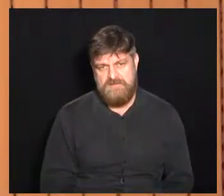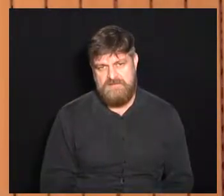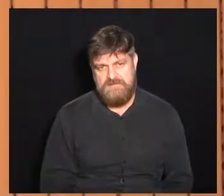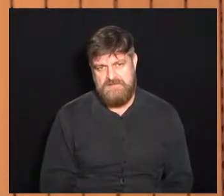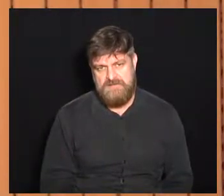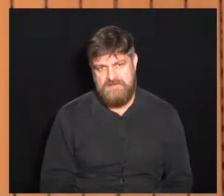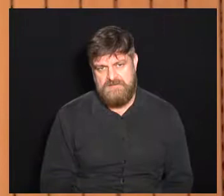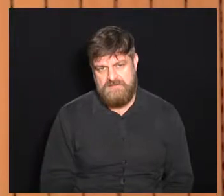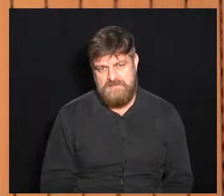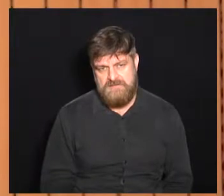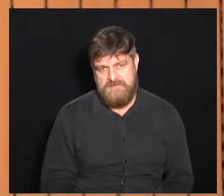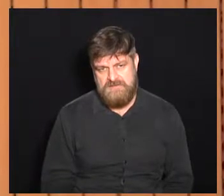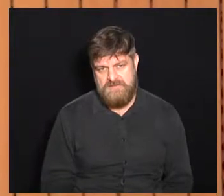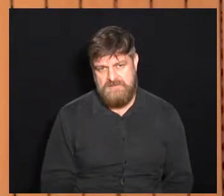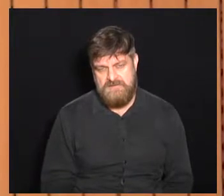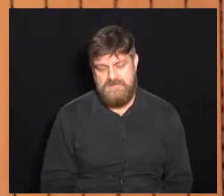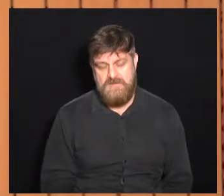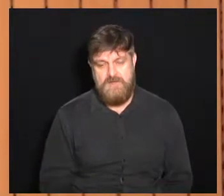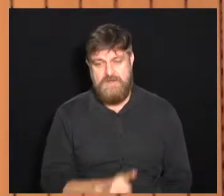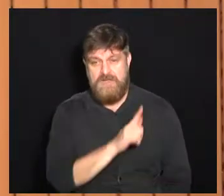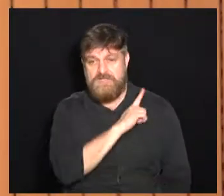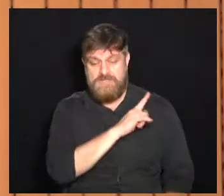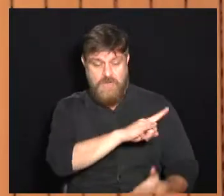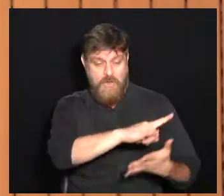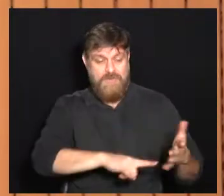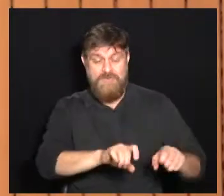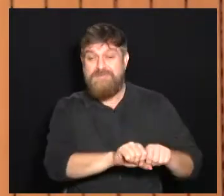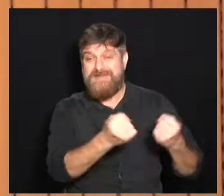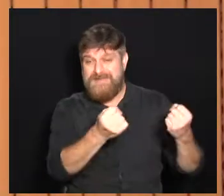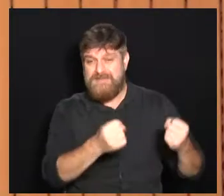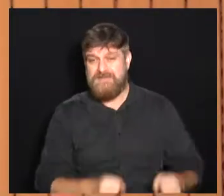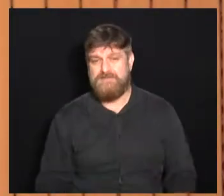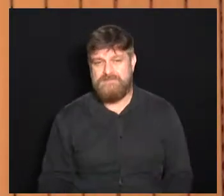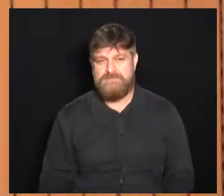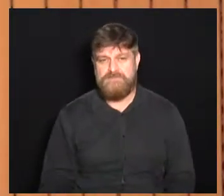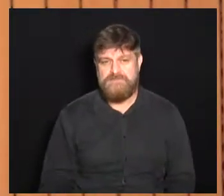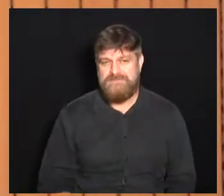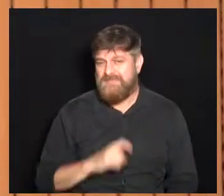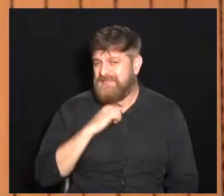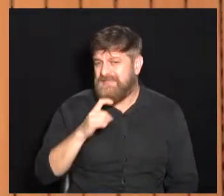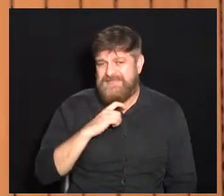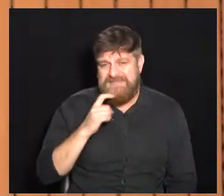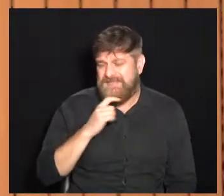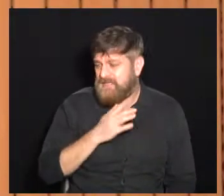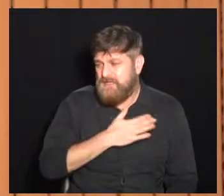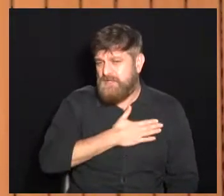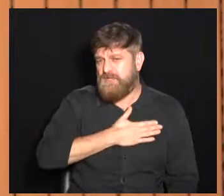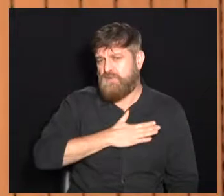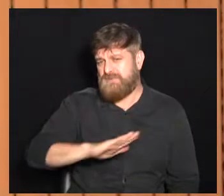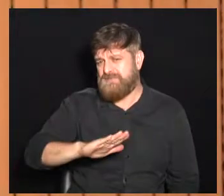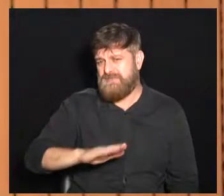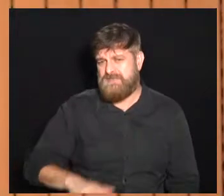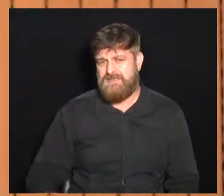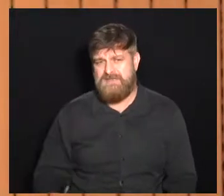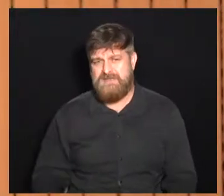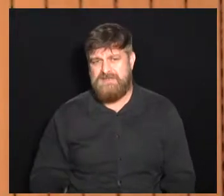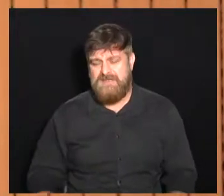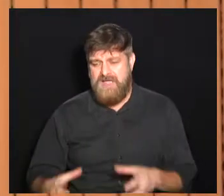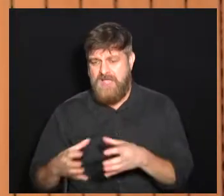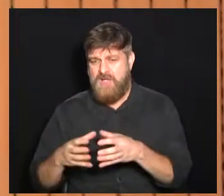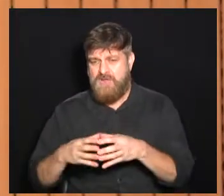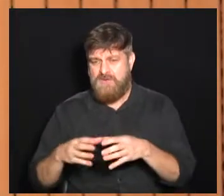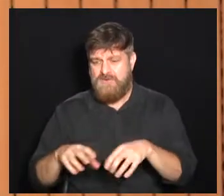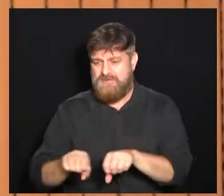A questão do rompimento. Naturalmente, ninguém gostaria que isso